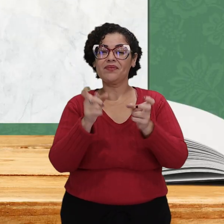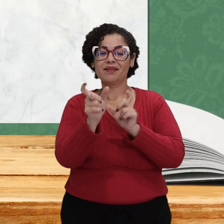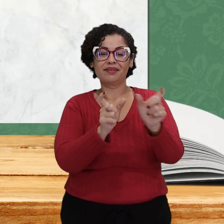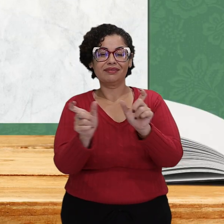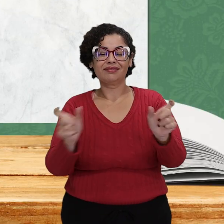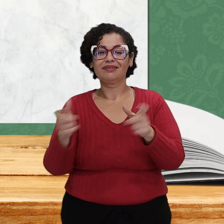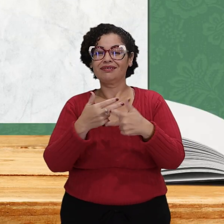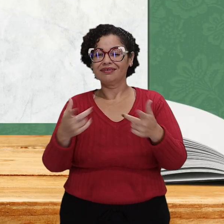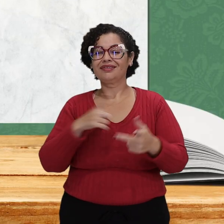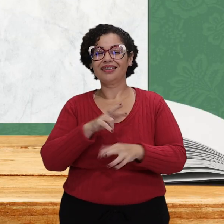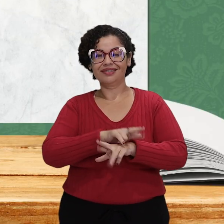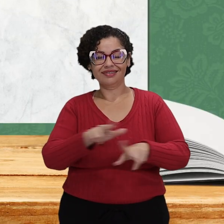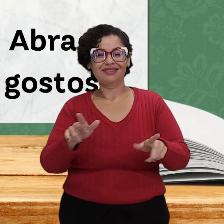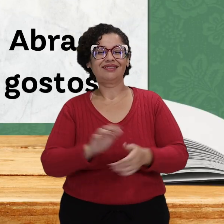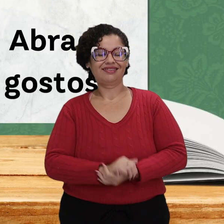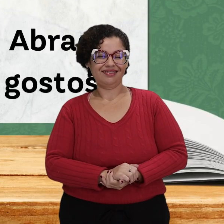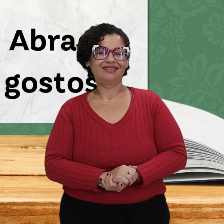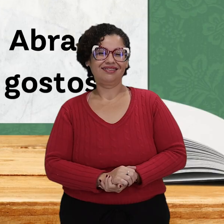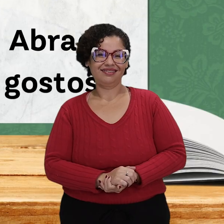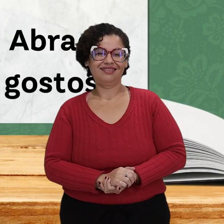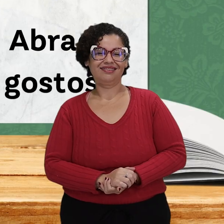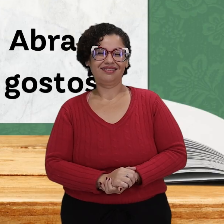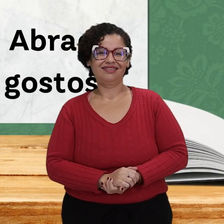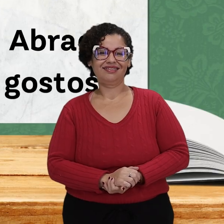surpreender com quantas já ouviu por aí.